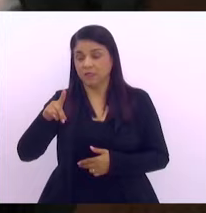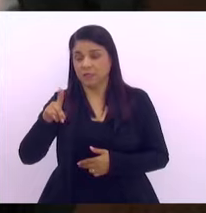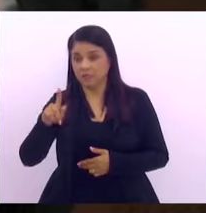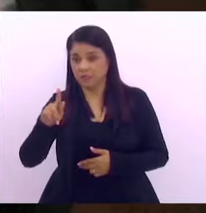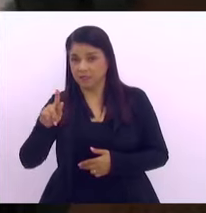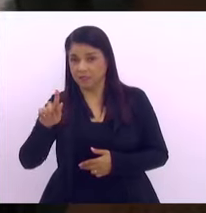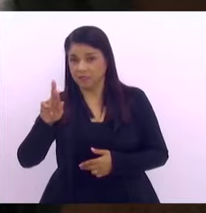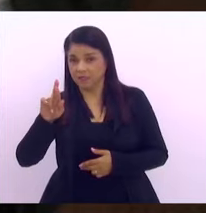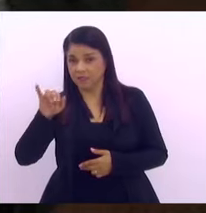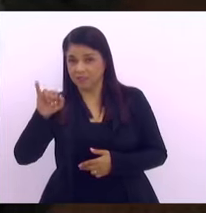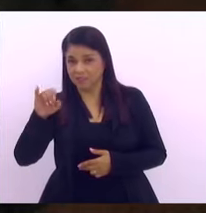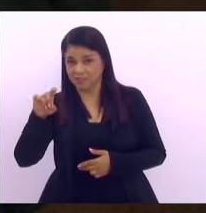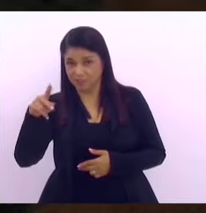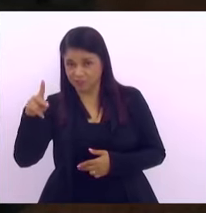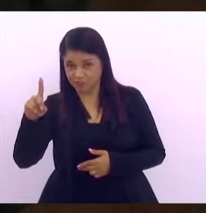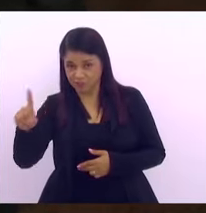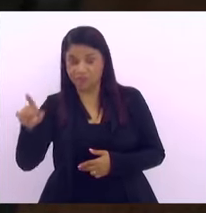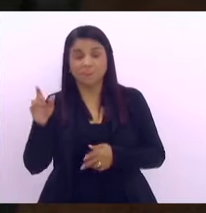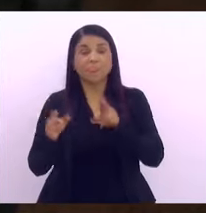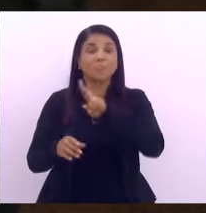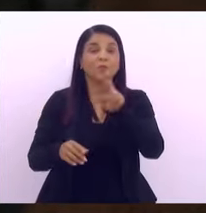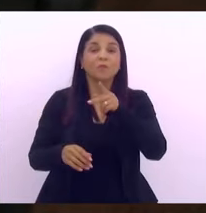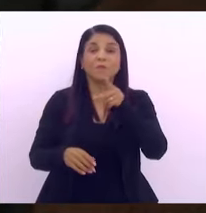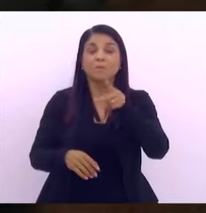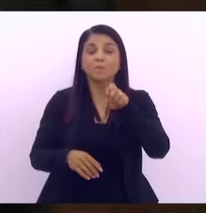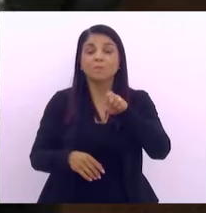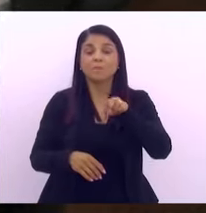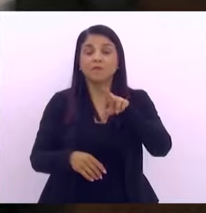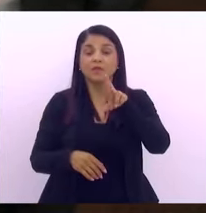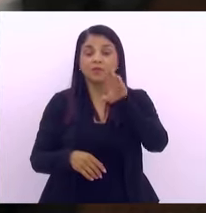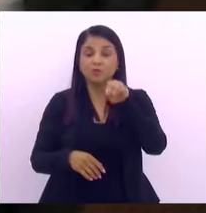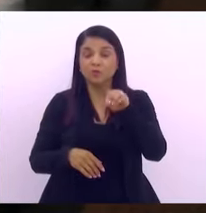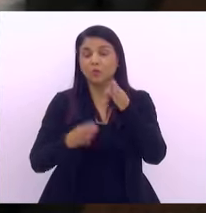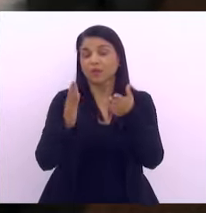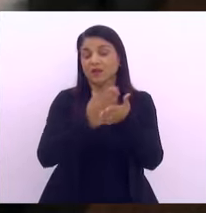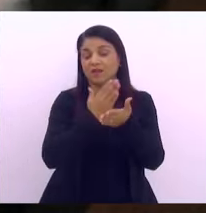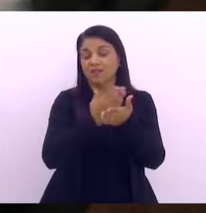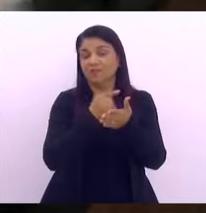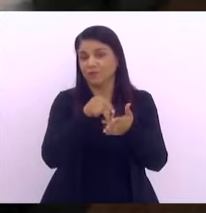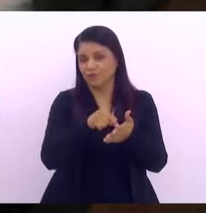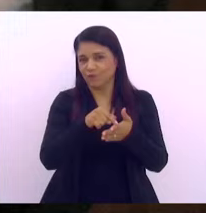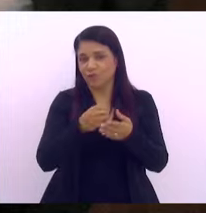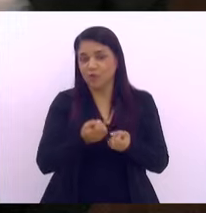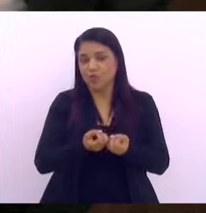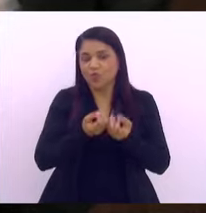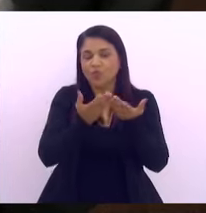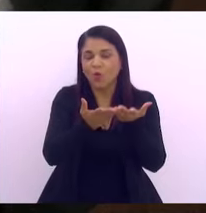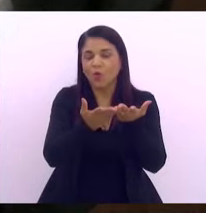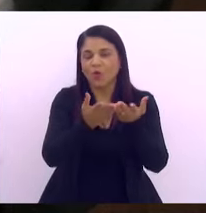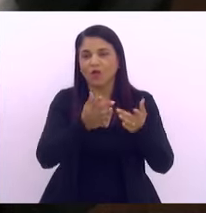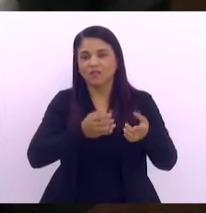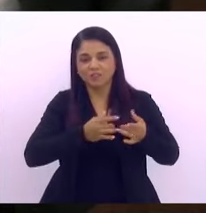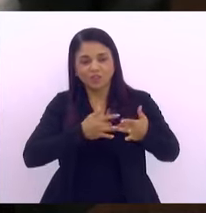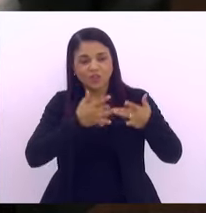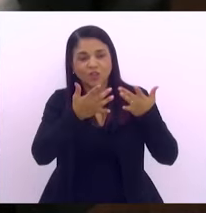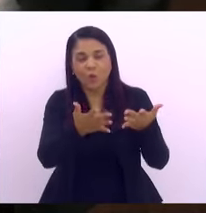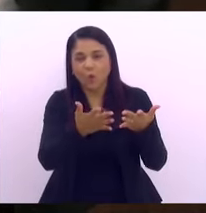Ele, nas comunidades, faz doação e leitura. Então, nas escolas, você criar um cartão do